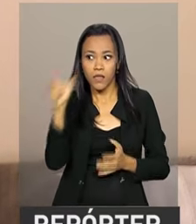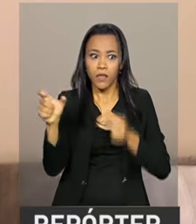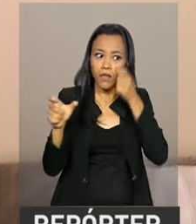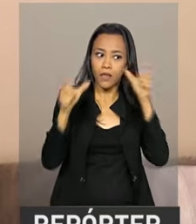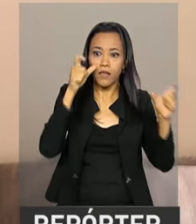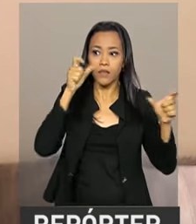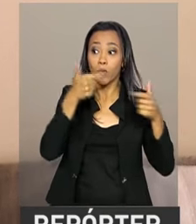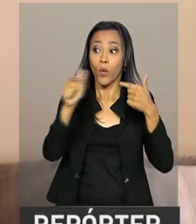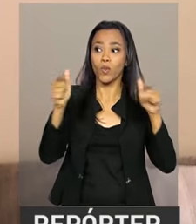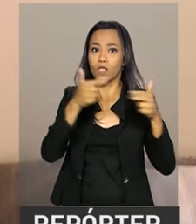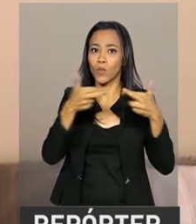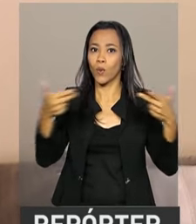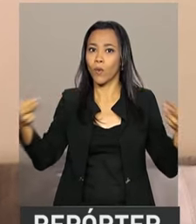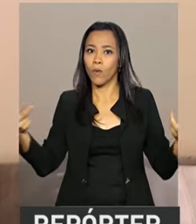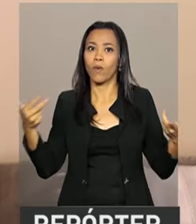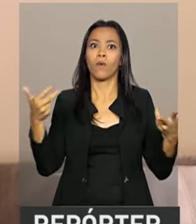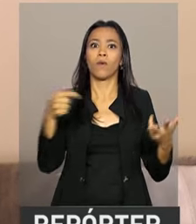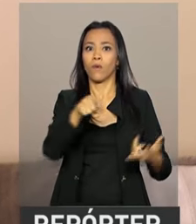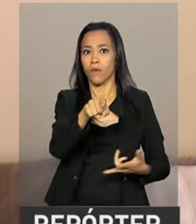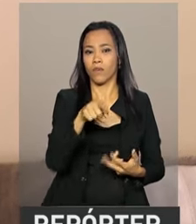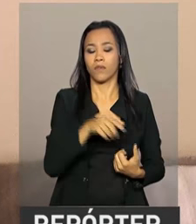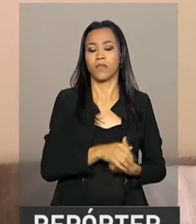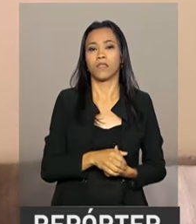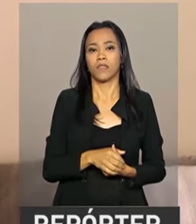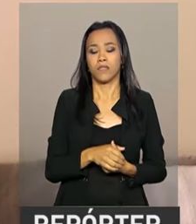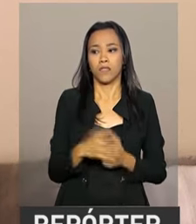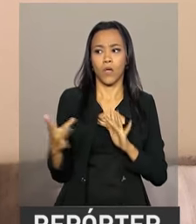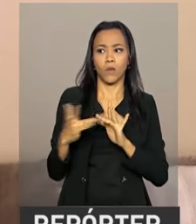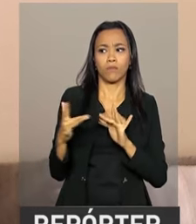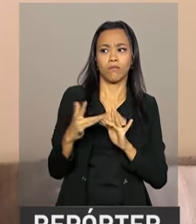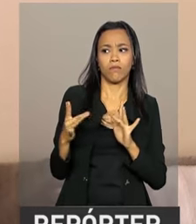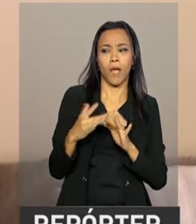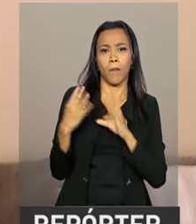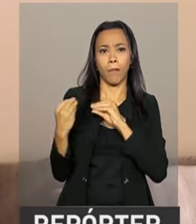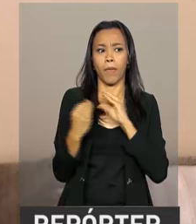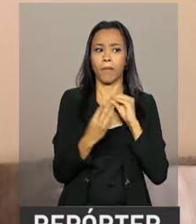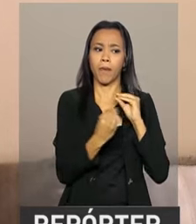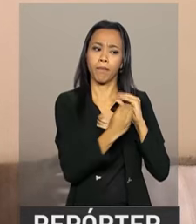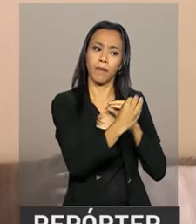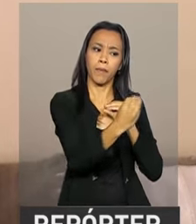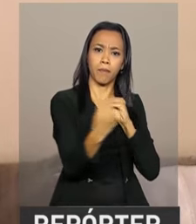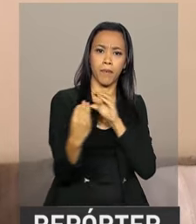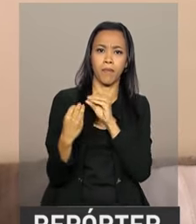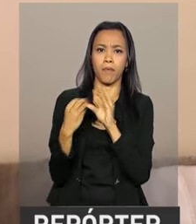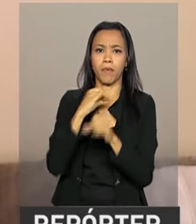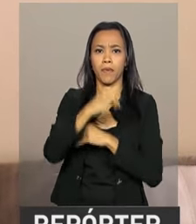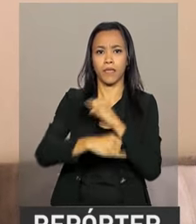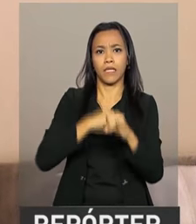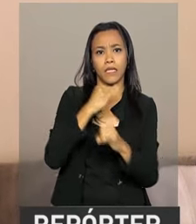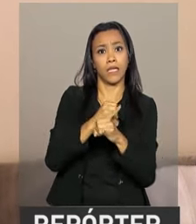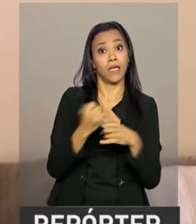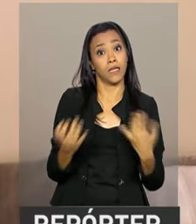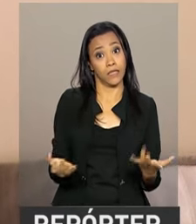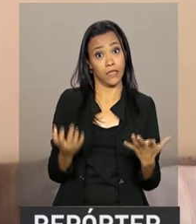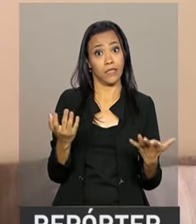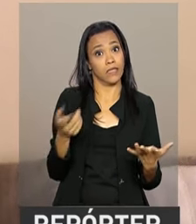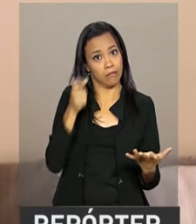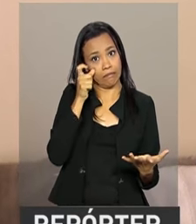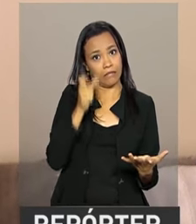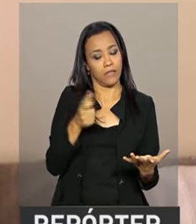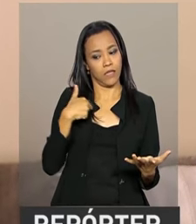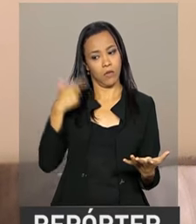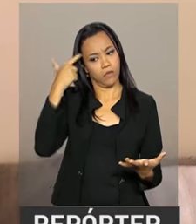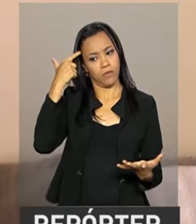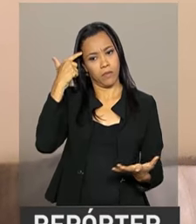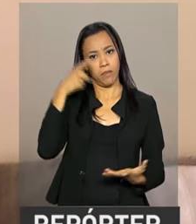por conversação, por interagir com os participantes na rede, né? Aumentou e a